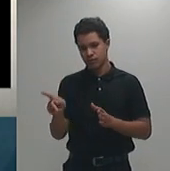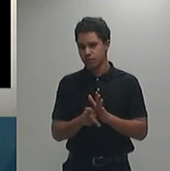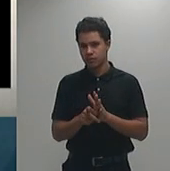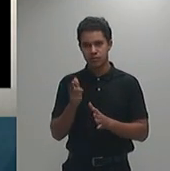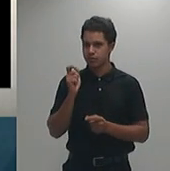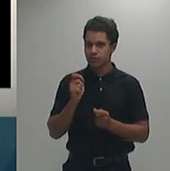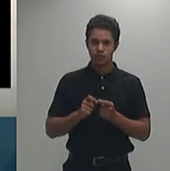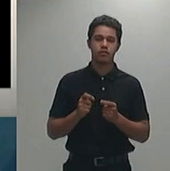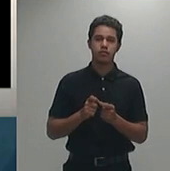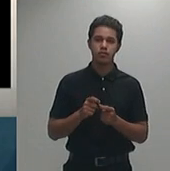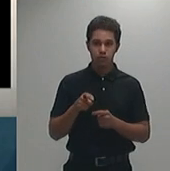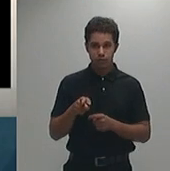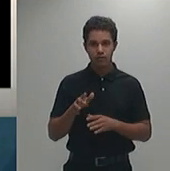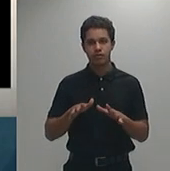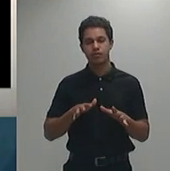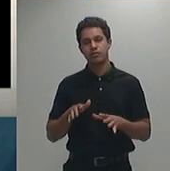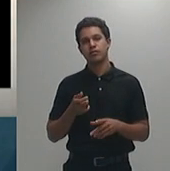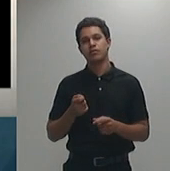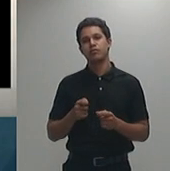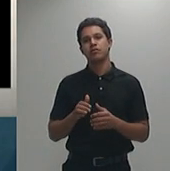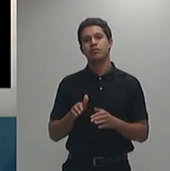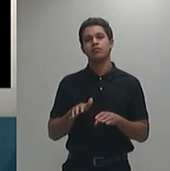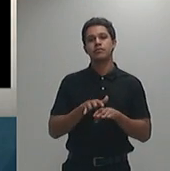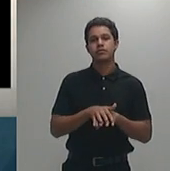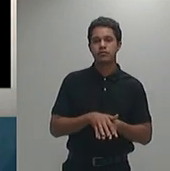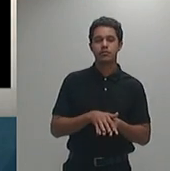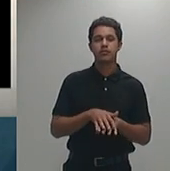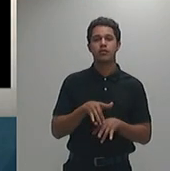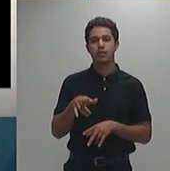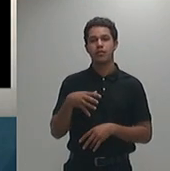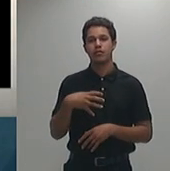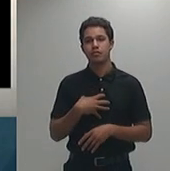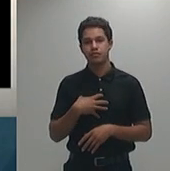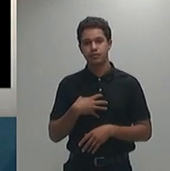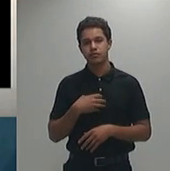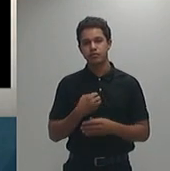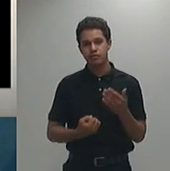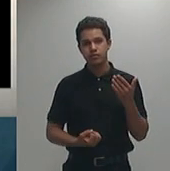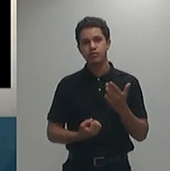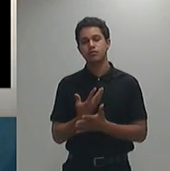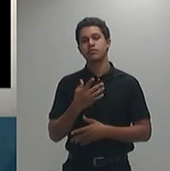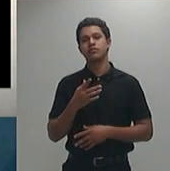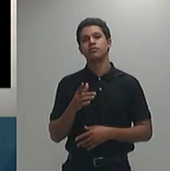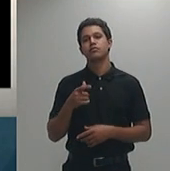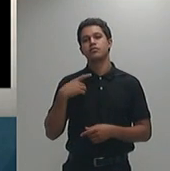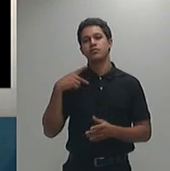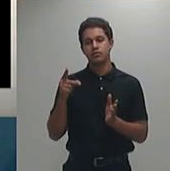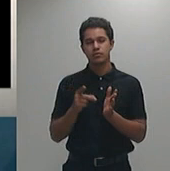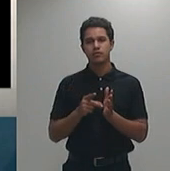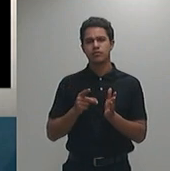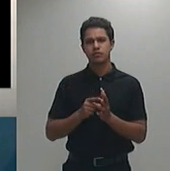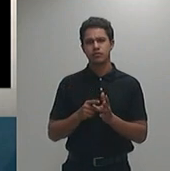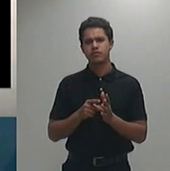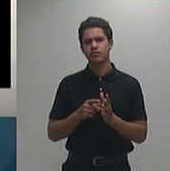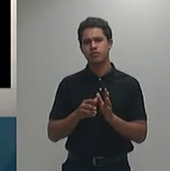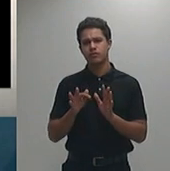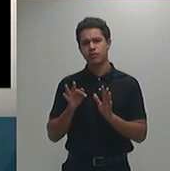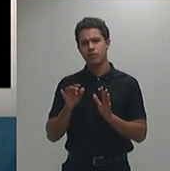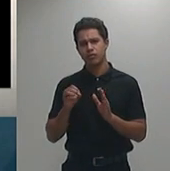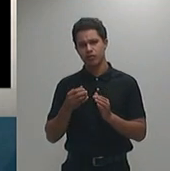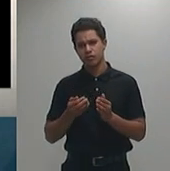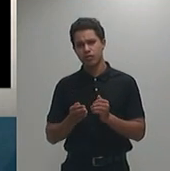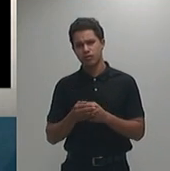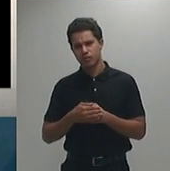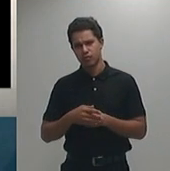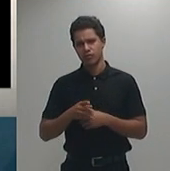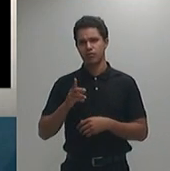ação fosse submetida dessa maneira criando-se verdadeiros Fundos uma indústria bilionária